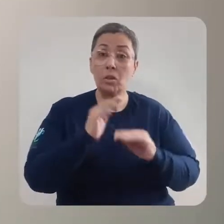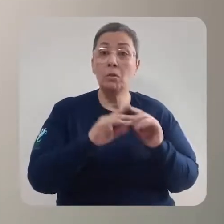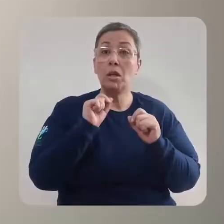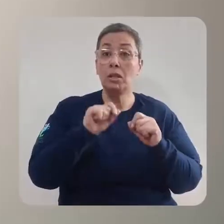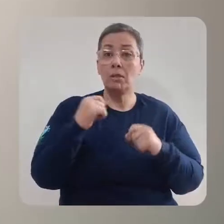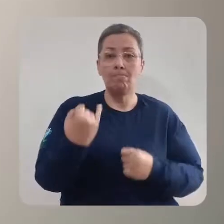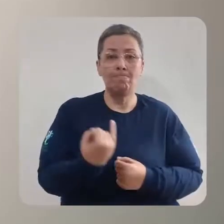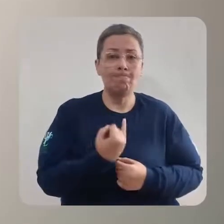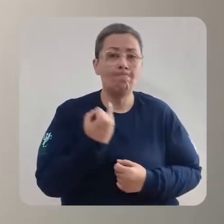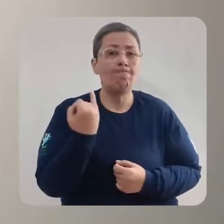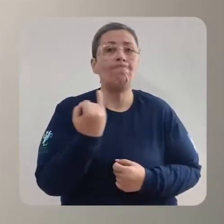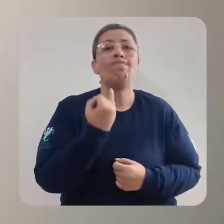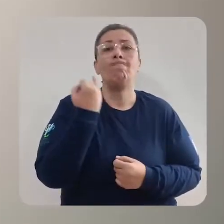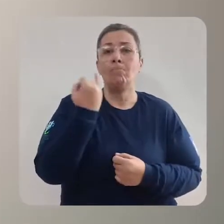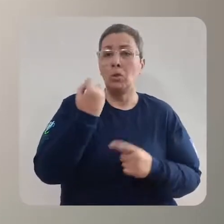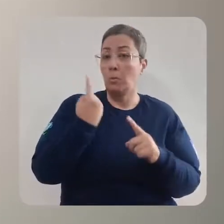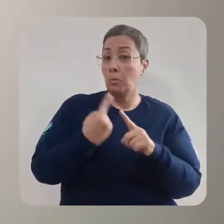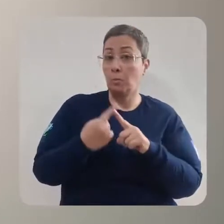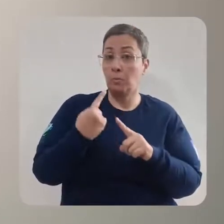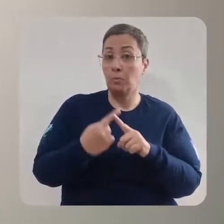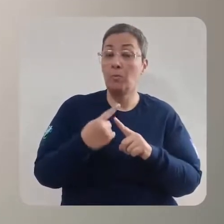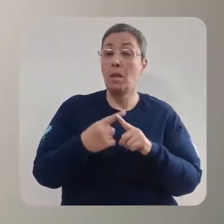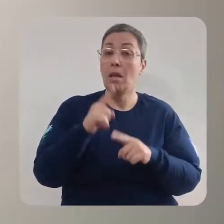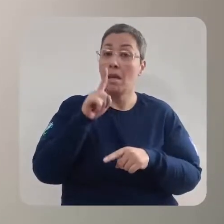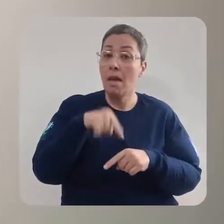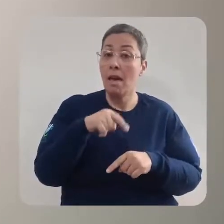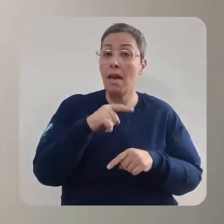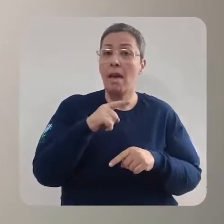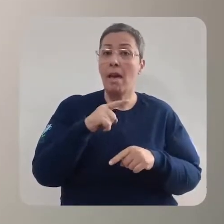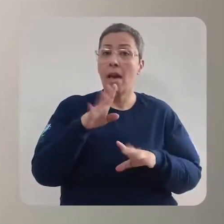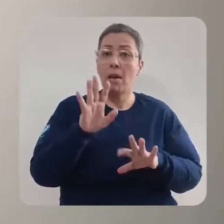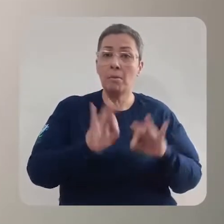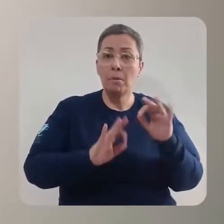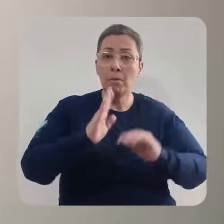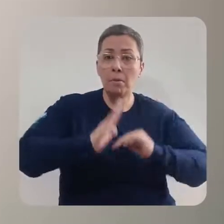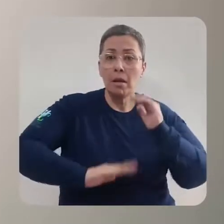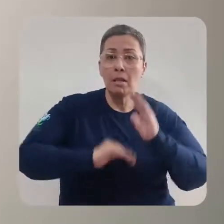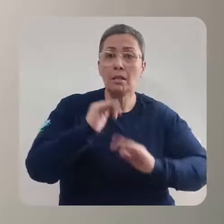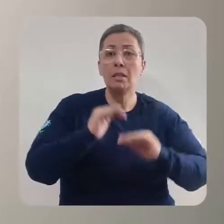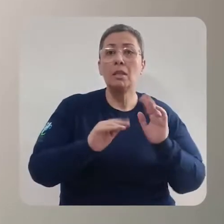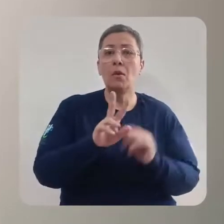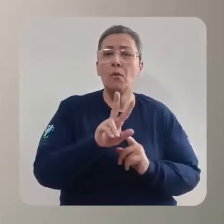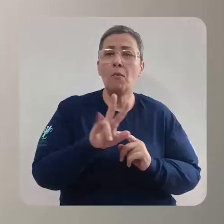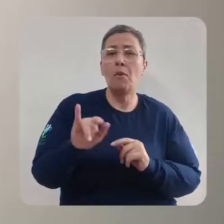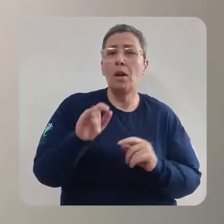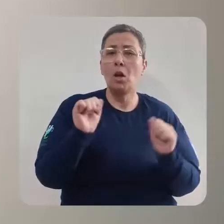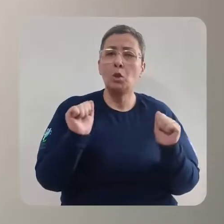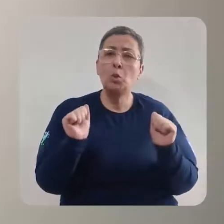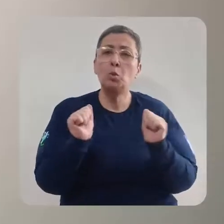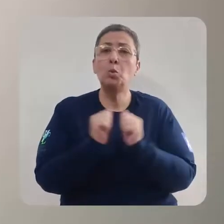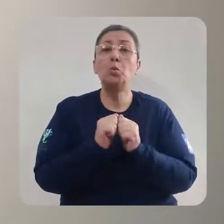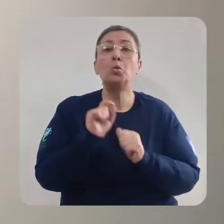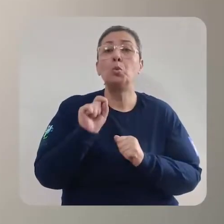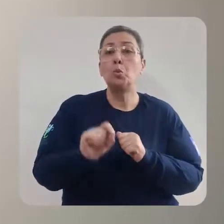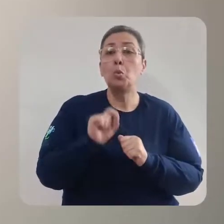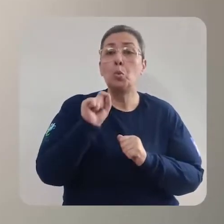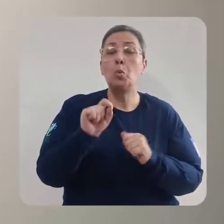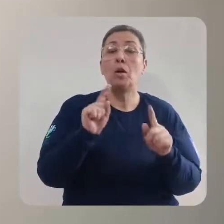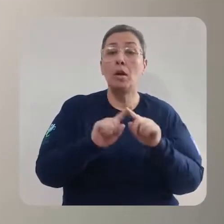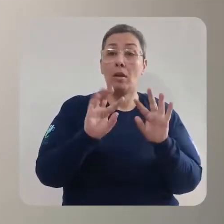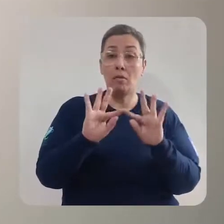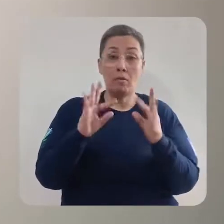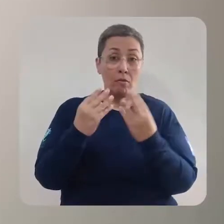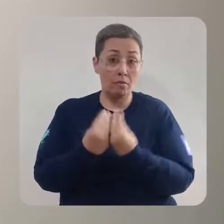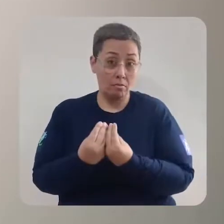é de extrema importância, né? Porque ela é uma ação que nós vamos realizar junto com quem? Com